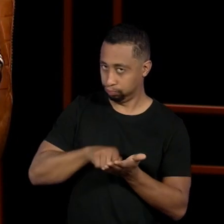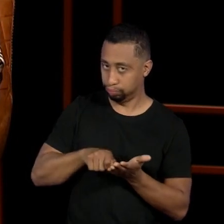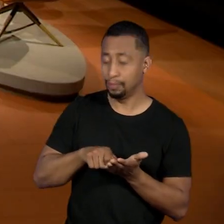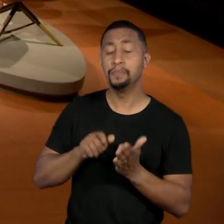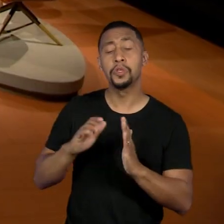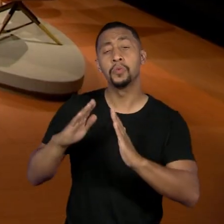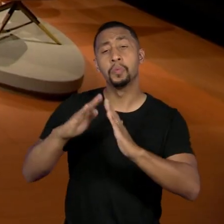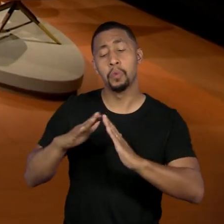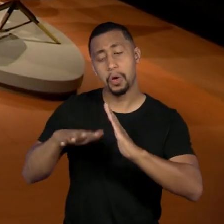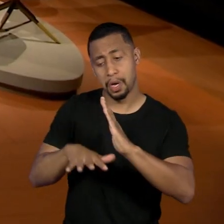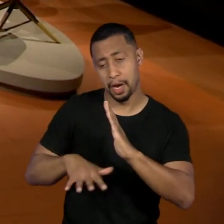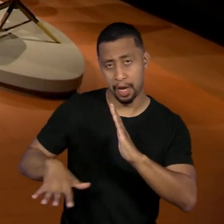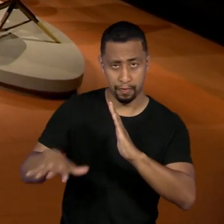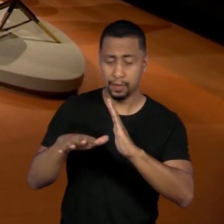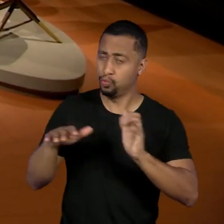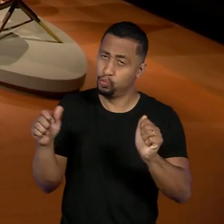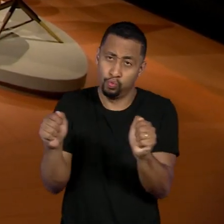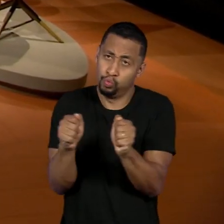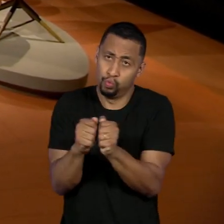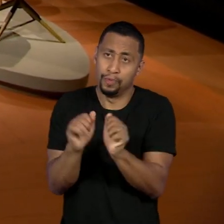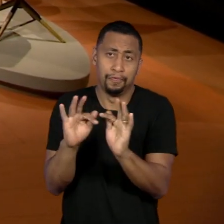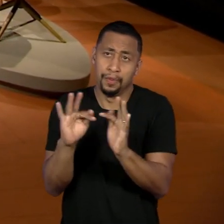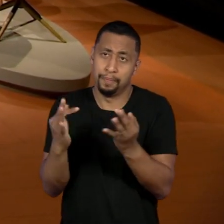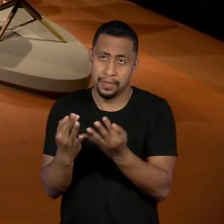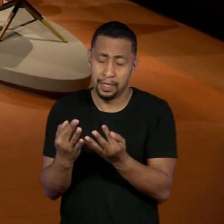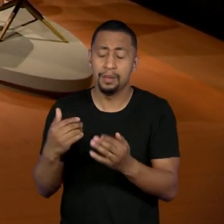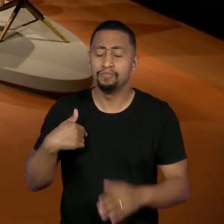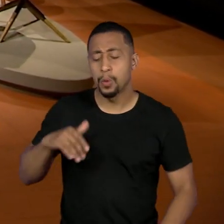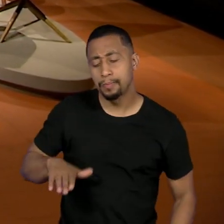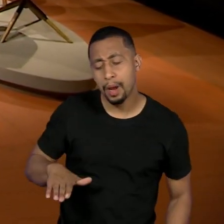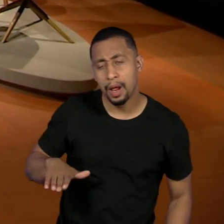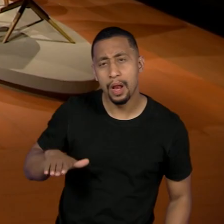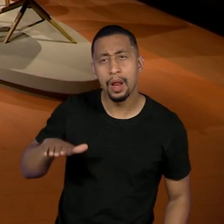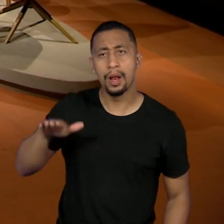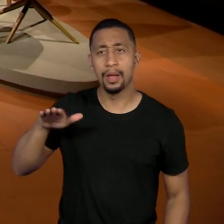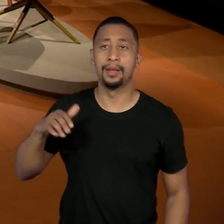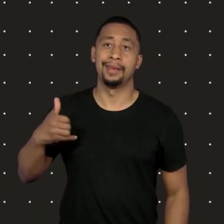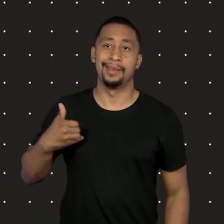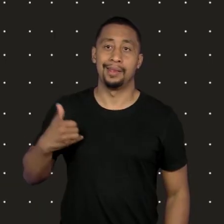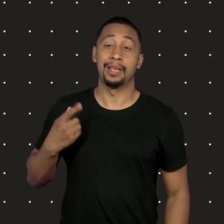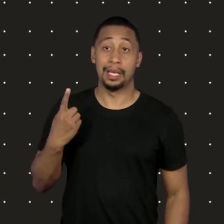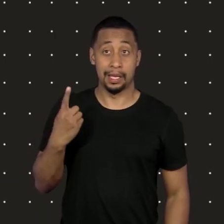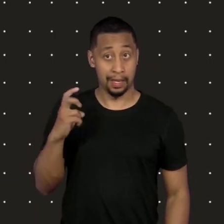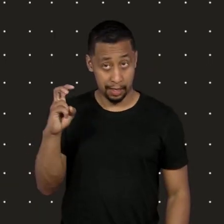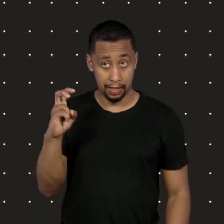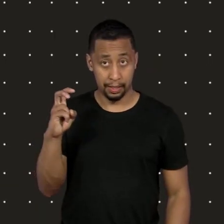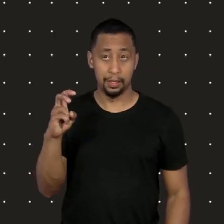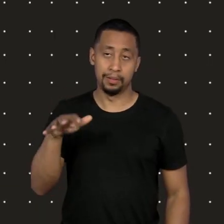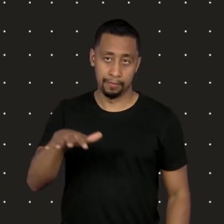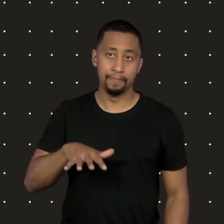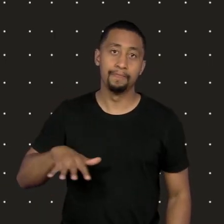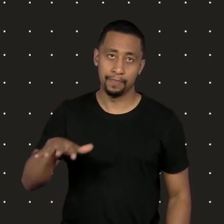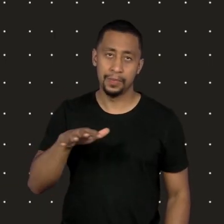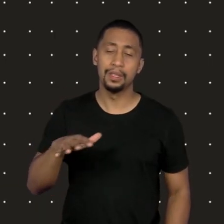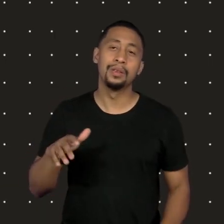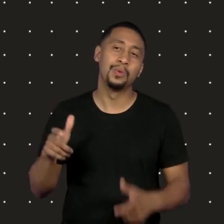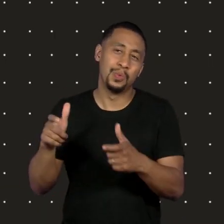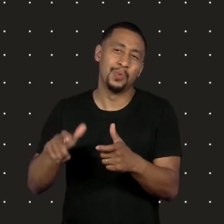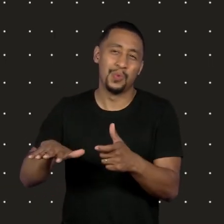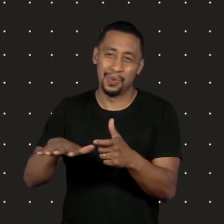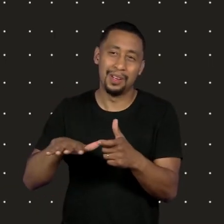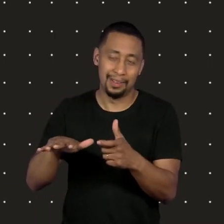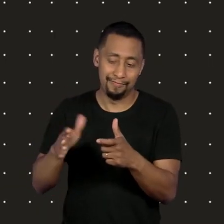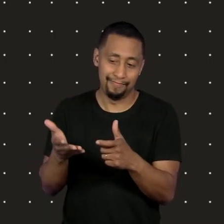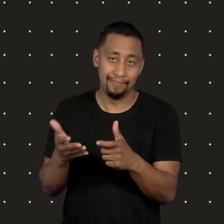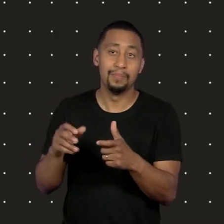lá, na Covilhã, eu fiquei lá até aos 15 anos. Portanto, eu sou uma provinciana, eu sou da província. E foi ótimo, porque